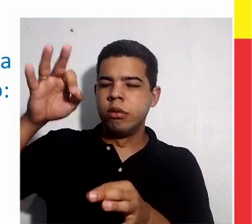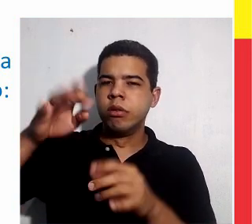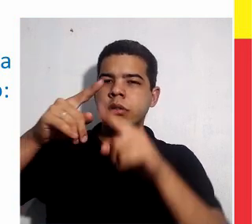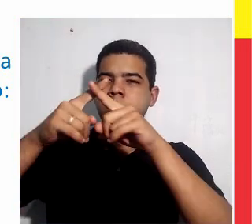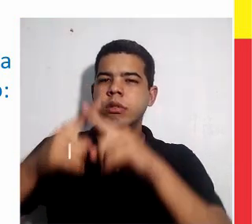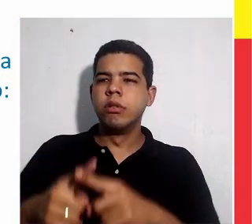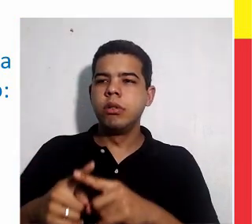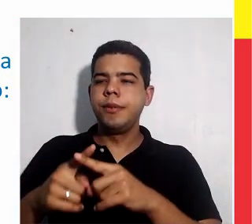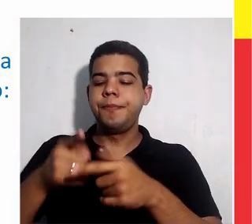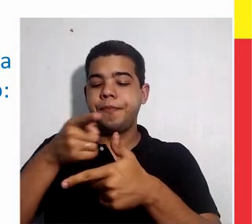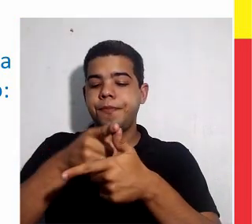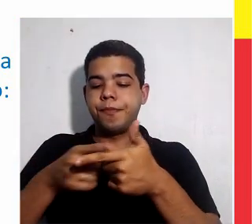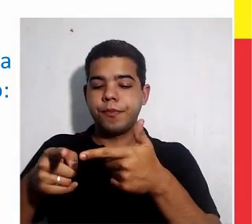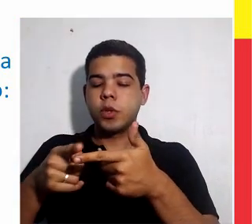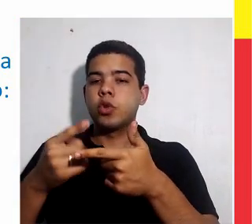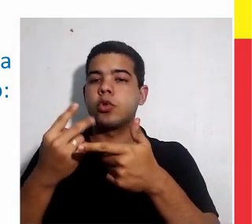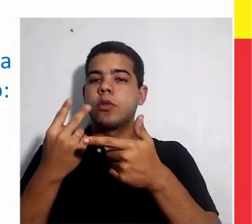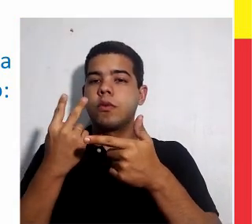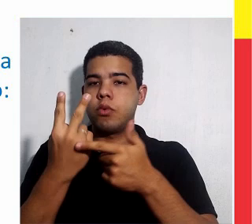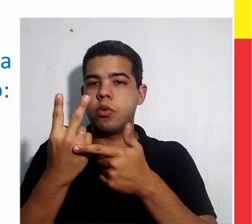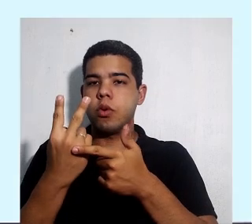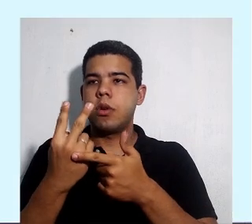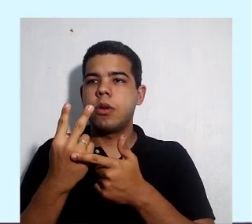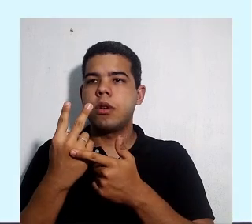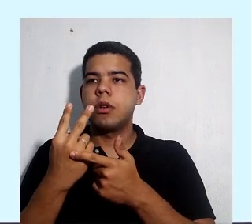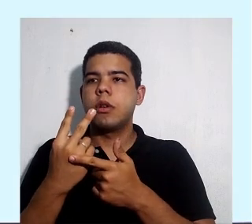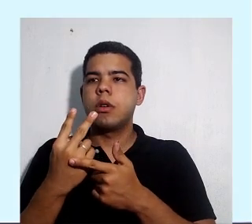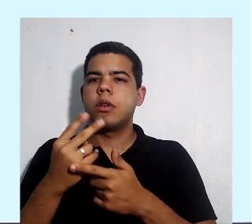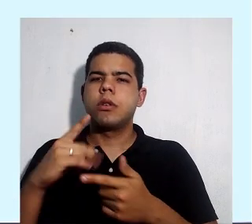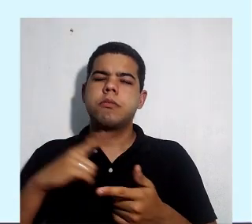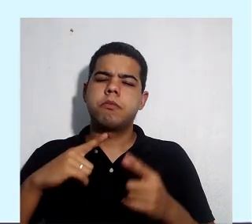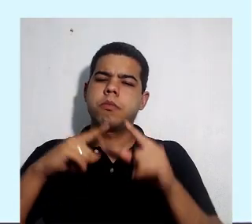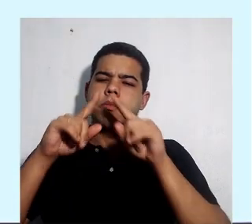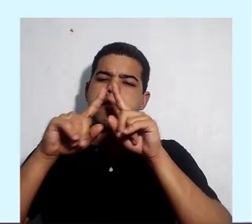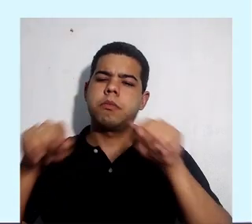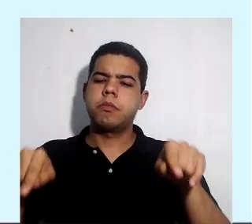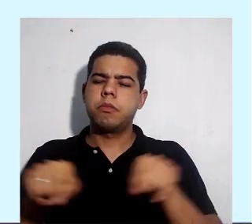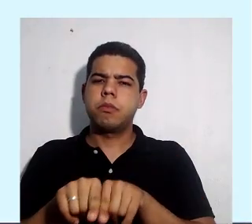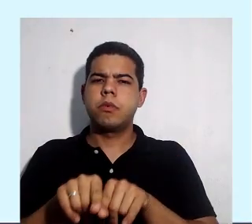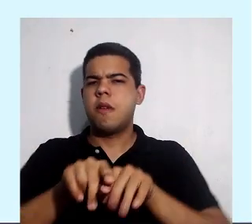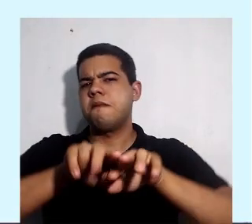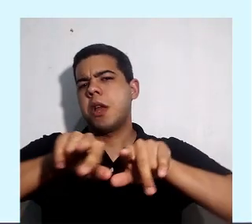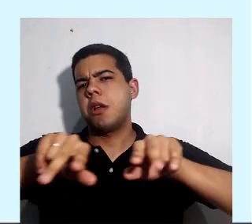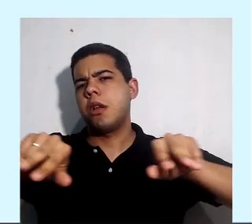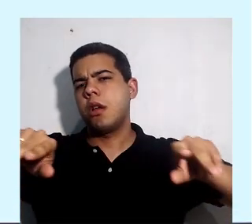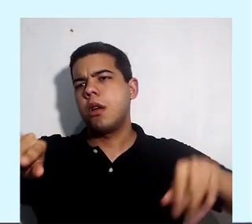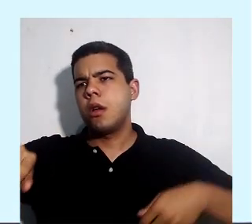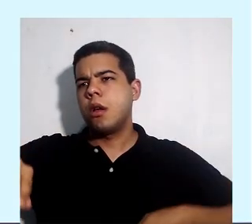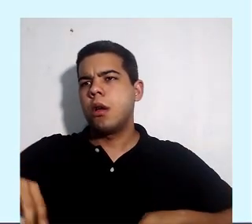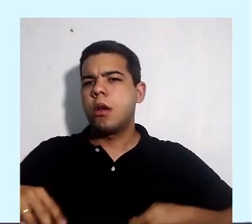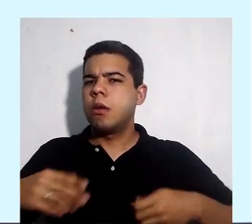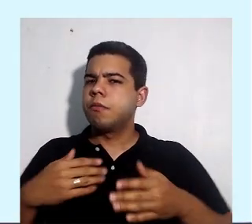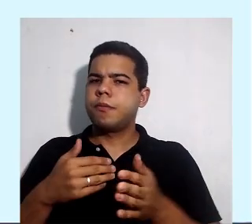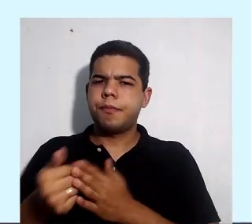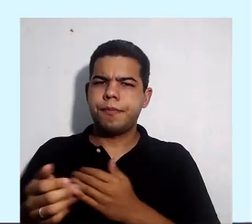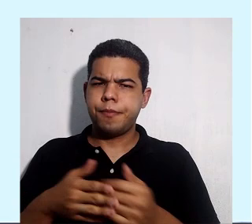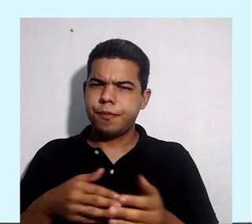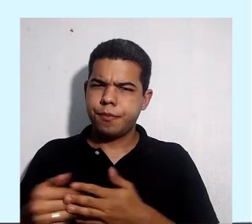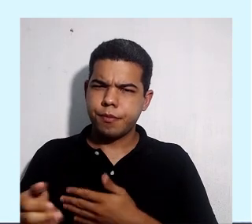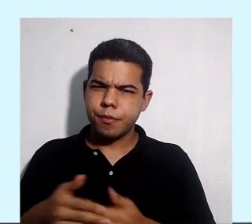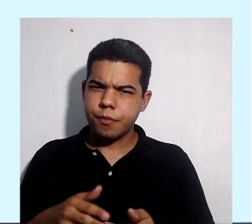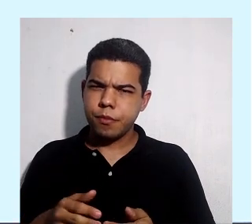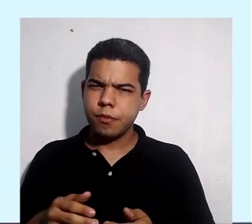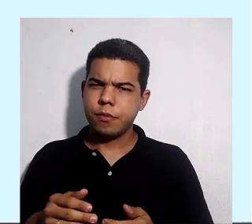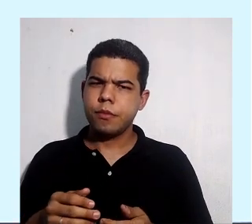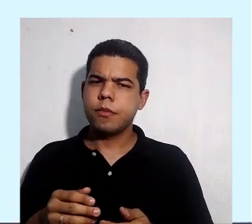e dividir por 2. Sempre, para qualquer triângulo, isósceles, escaleno, equilátero, qualquer que seja